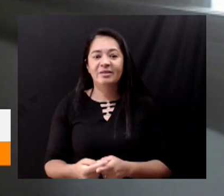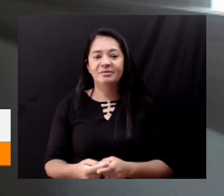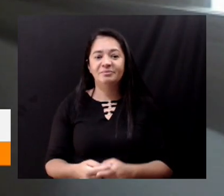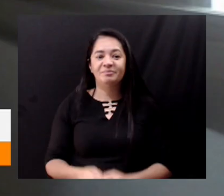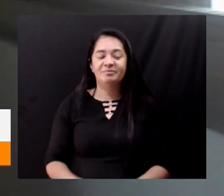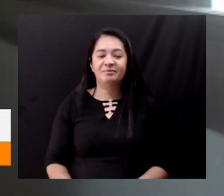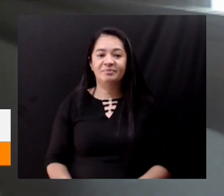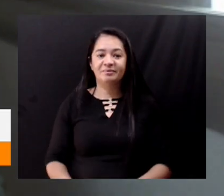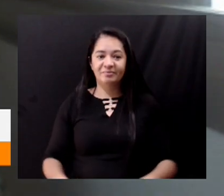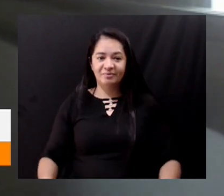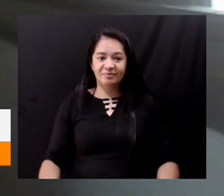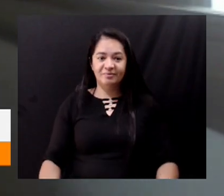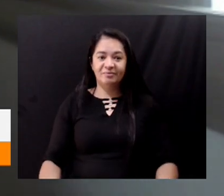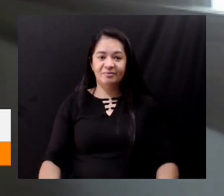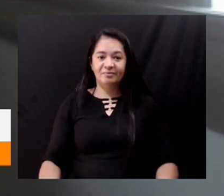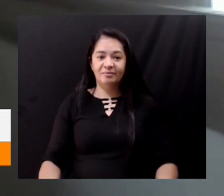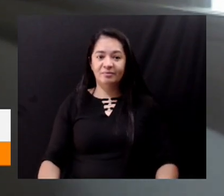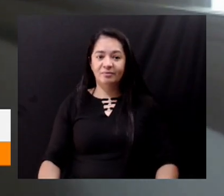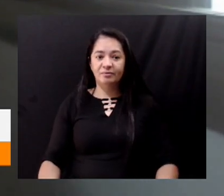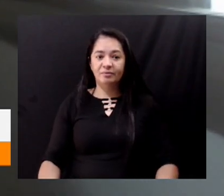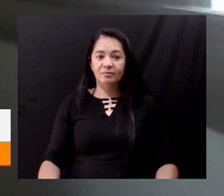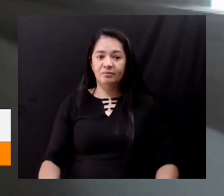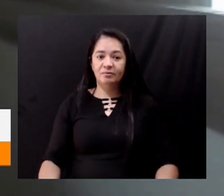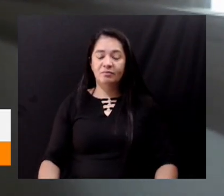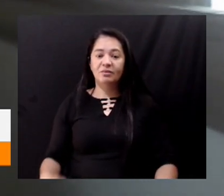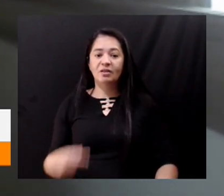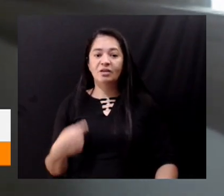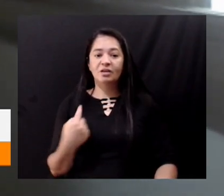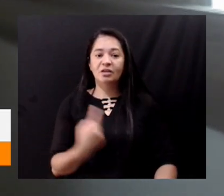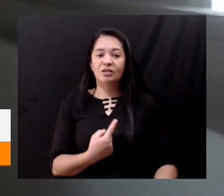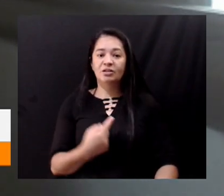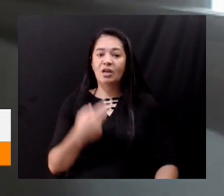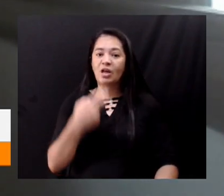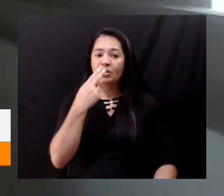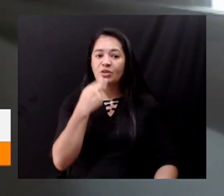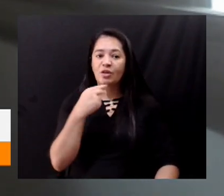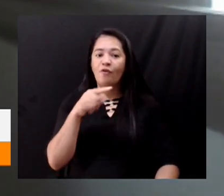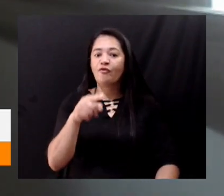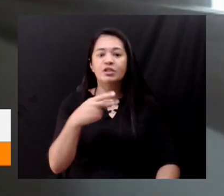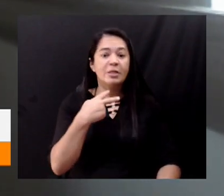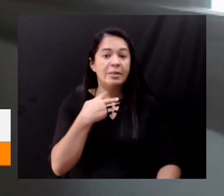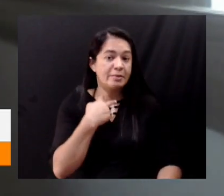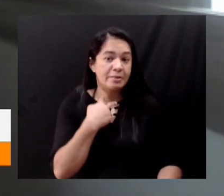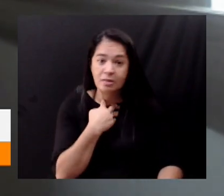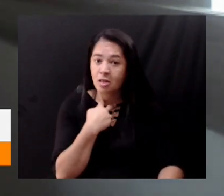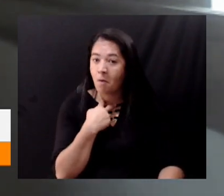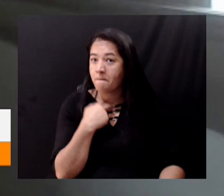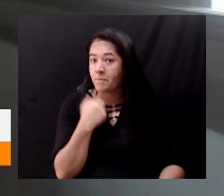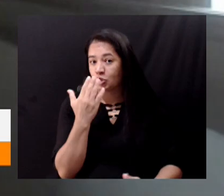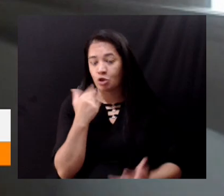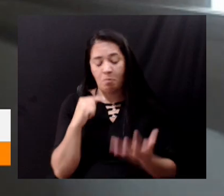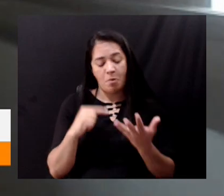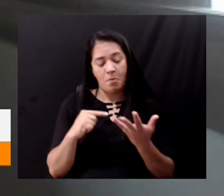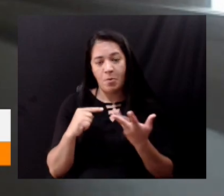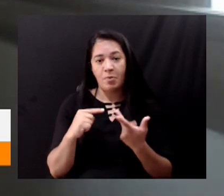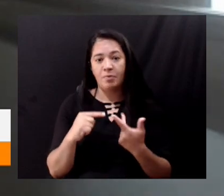dela também, não é aquela nutricionista que vai falar, ah, você não pode comer tal coisa. Aquela questão da proibição. A